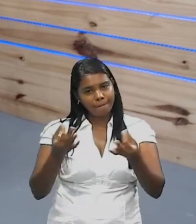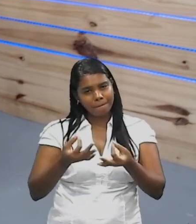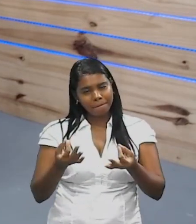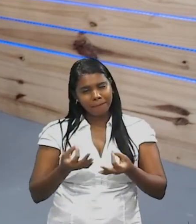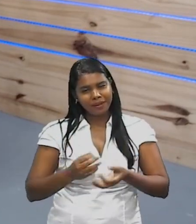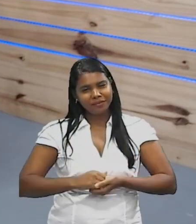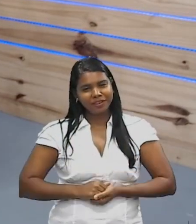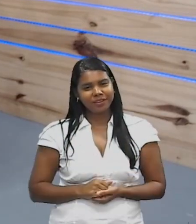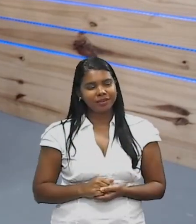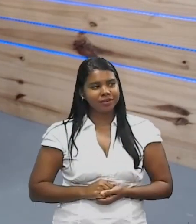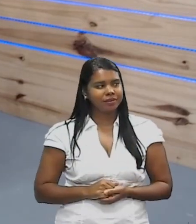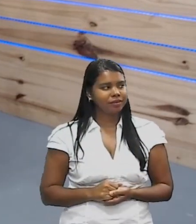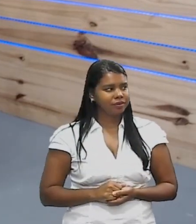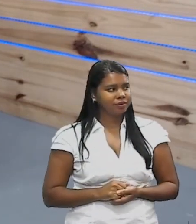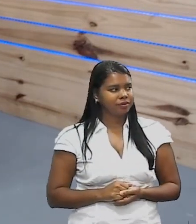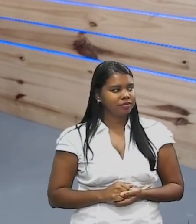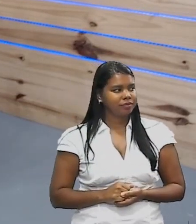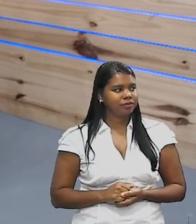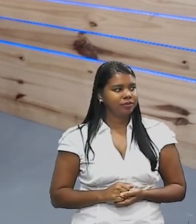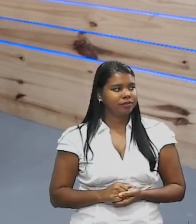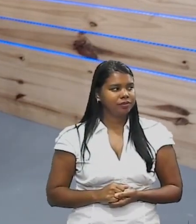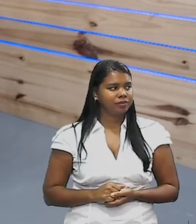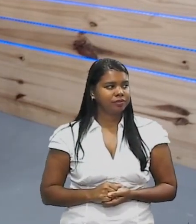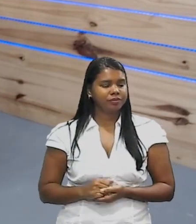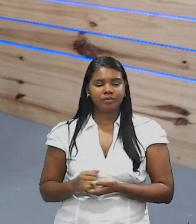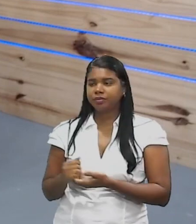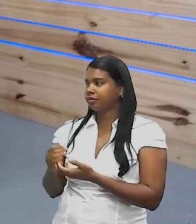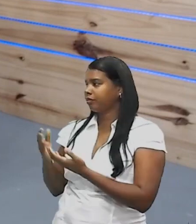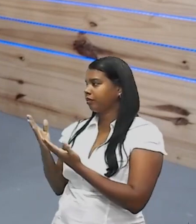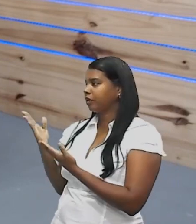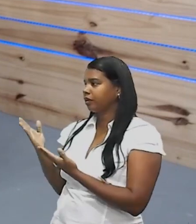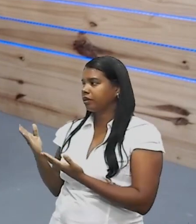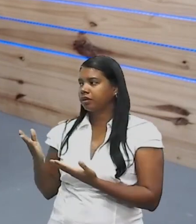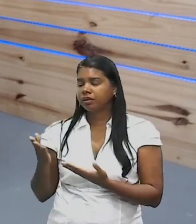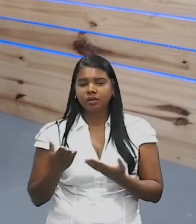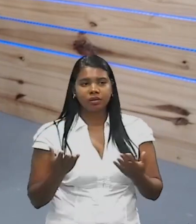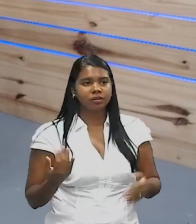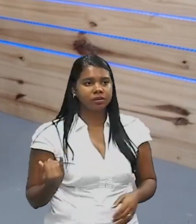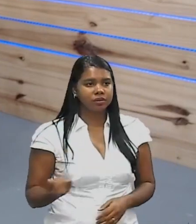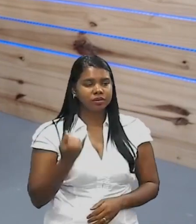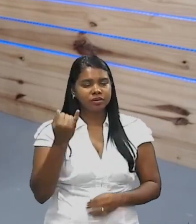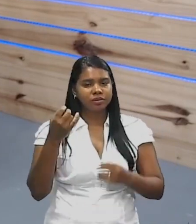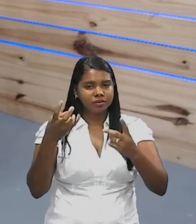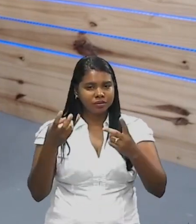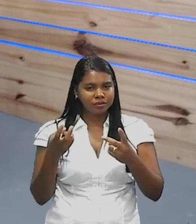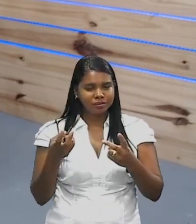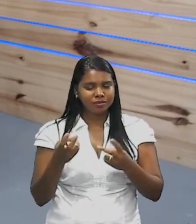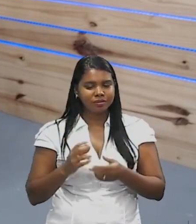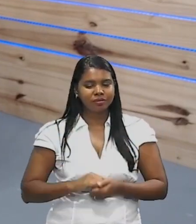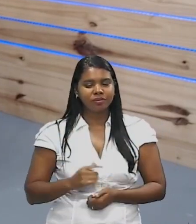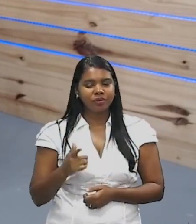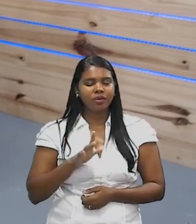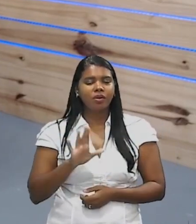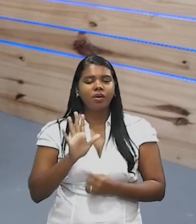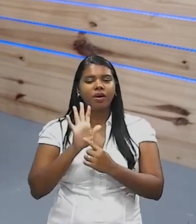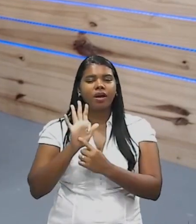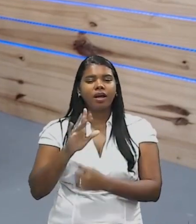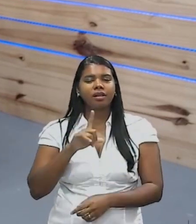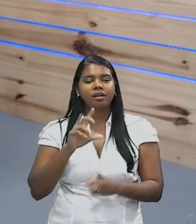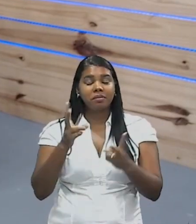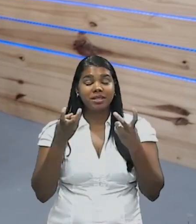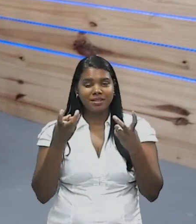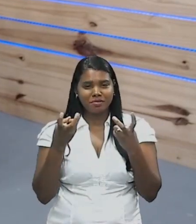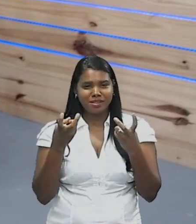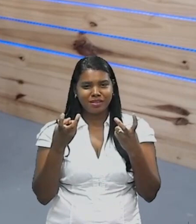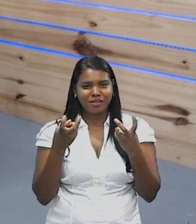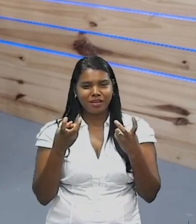importante. Deixa eu só trazer um caso aqui que é bem interessante, porque quando se fala de não conformidade, né, também existe a percepção.